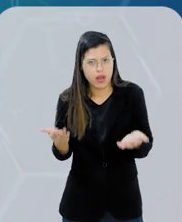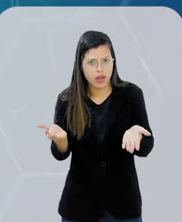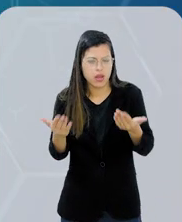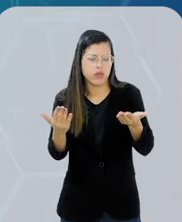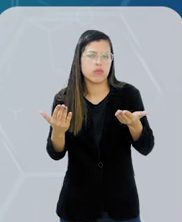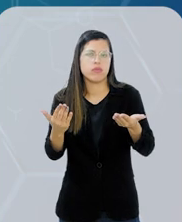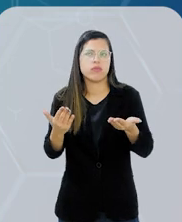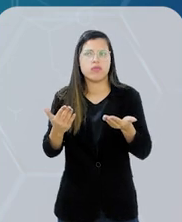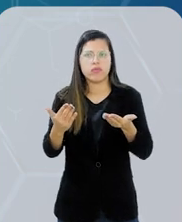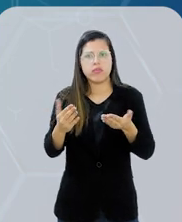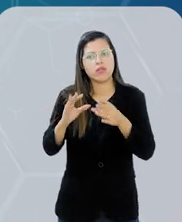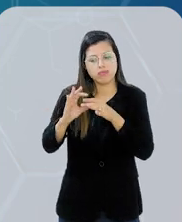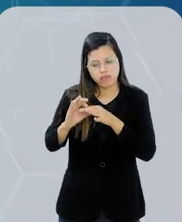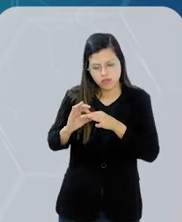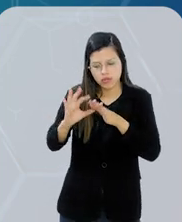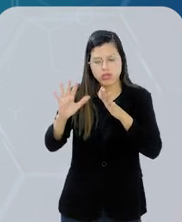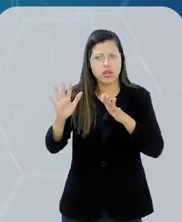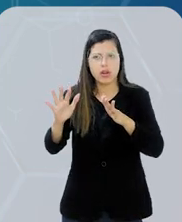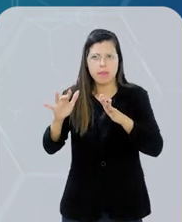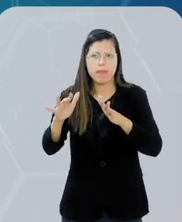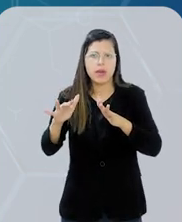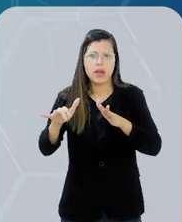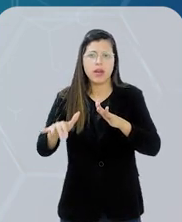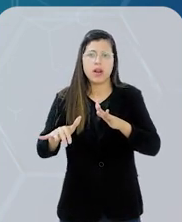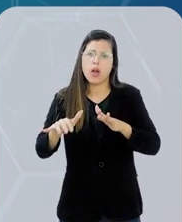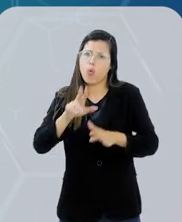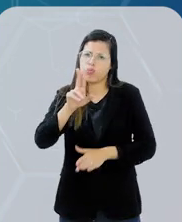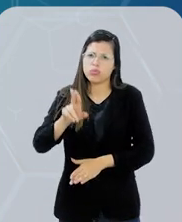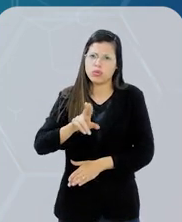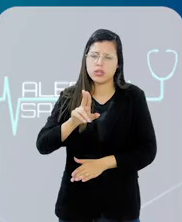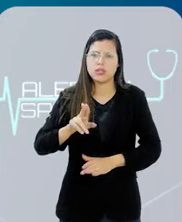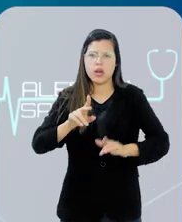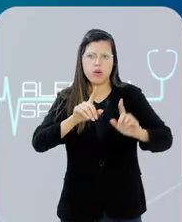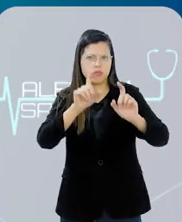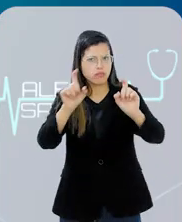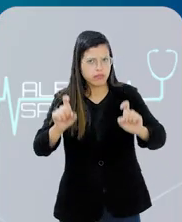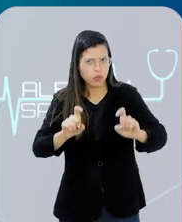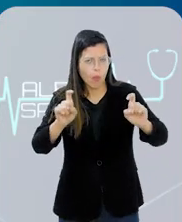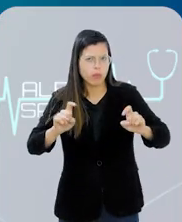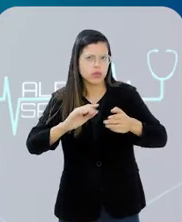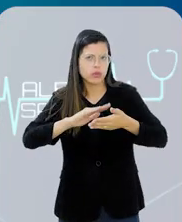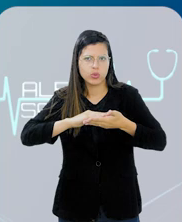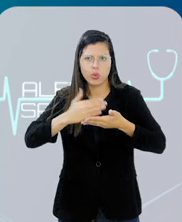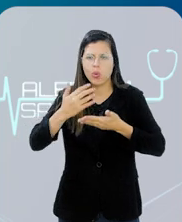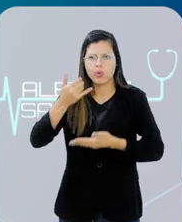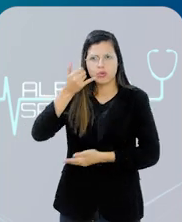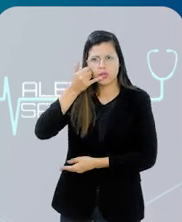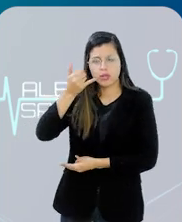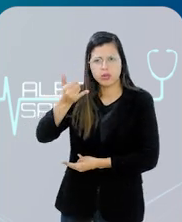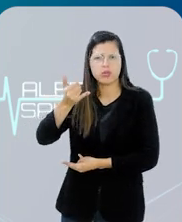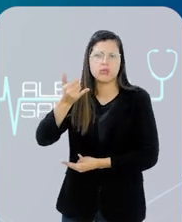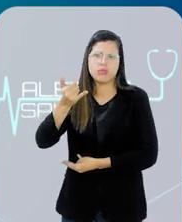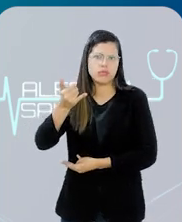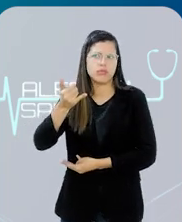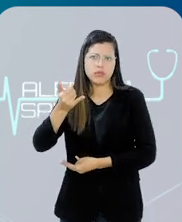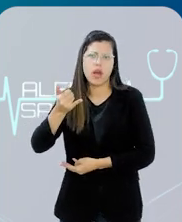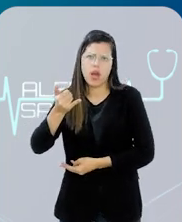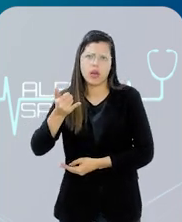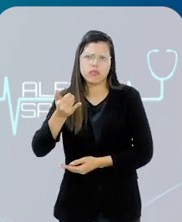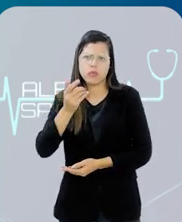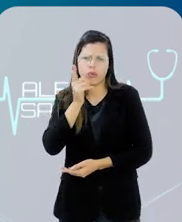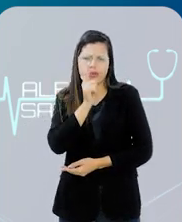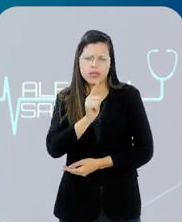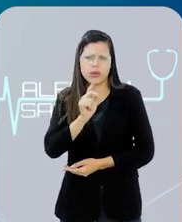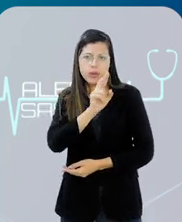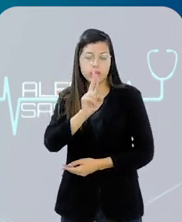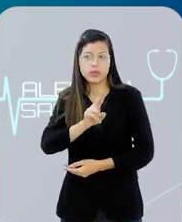braços, acabam permitindo muitas vezes a usar o computador, usar o telefone já precocemente numa evolução